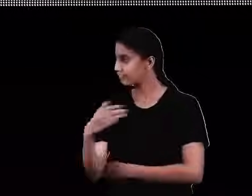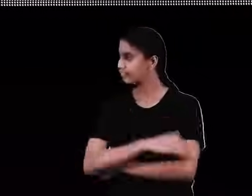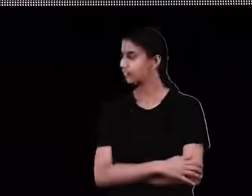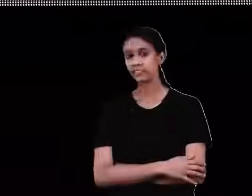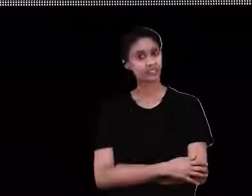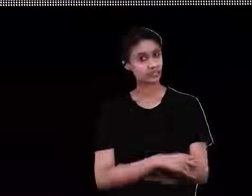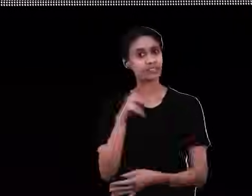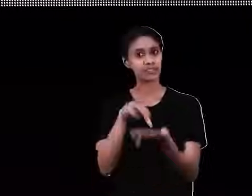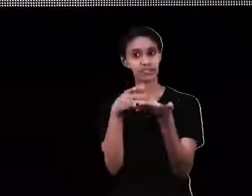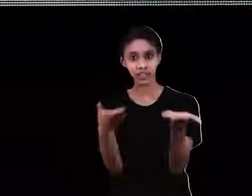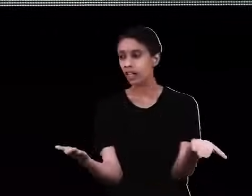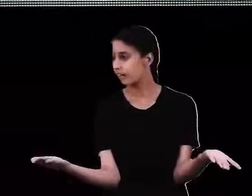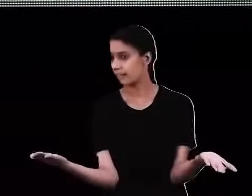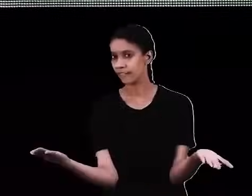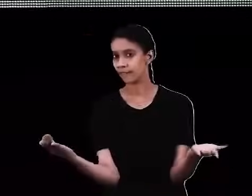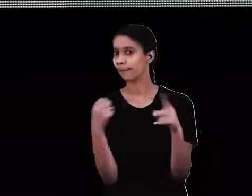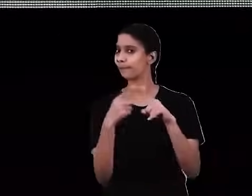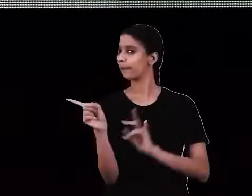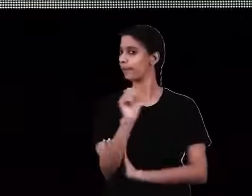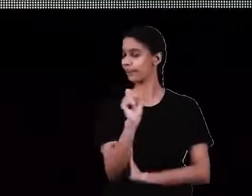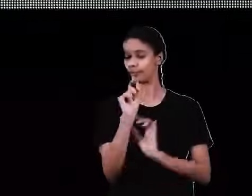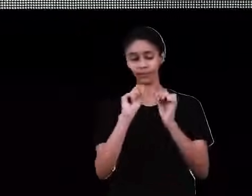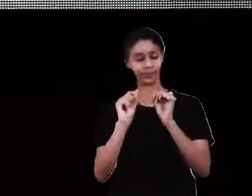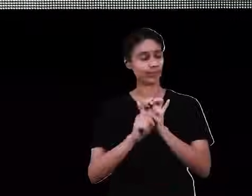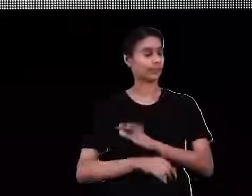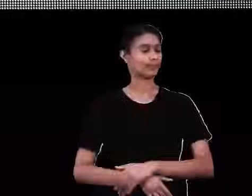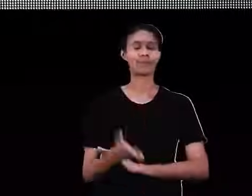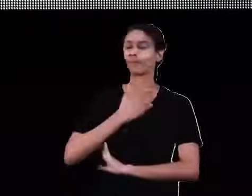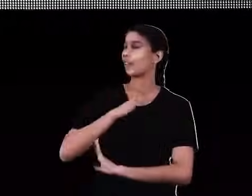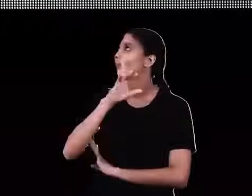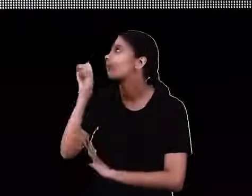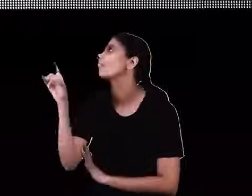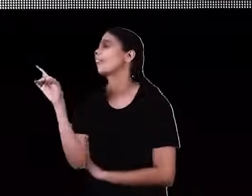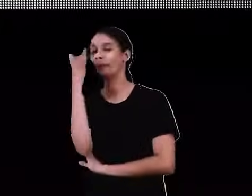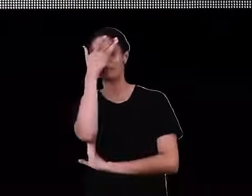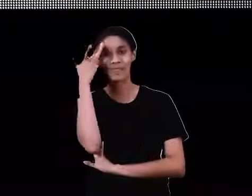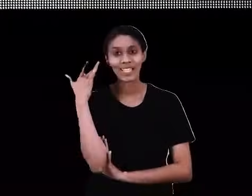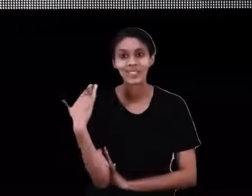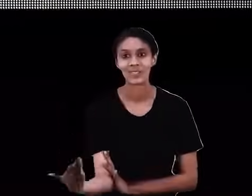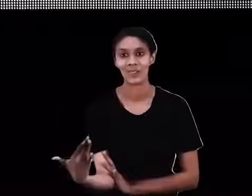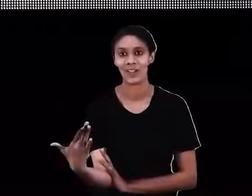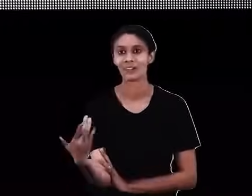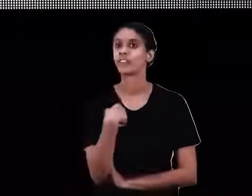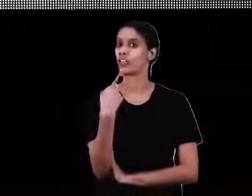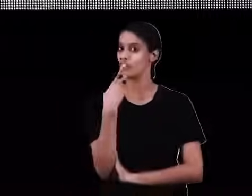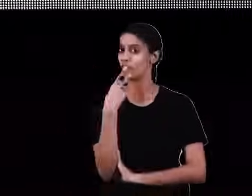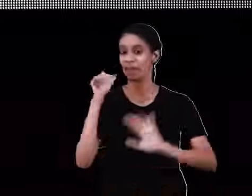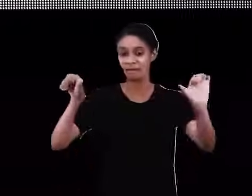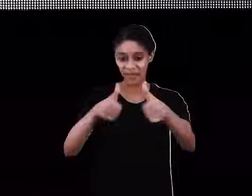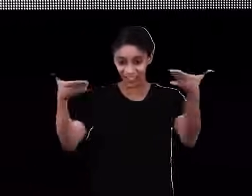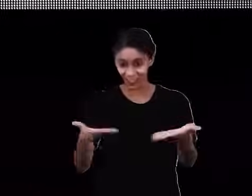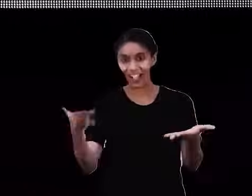Ela não é, minha gente. Mas não foi isso que ela fez, não. Meu Deus do céu, minha gente. Eu vou te falar, essa é a melhor parte